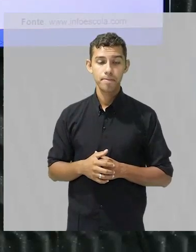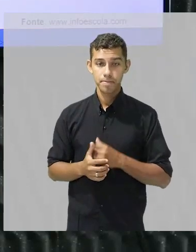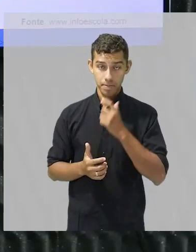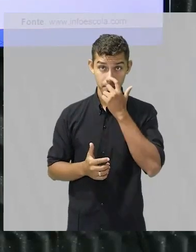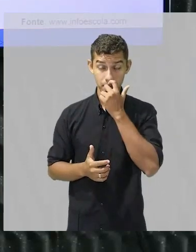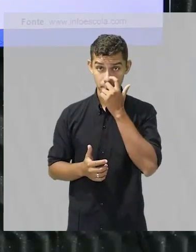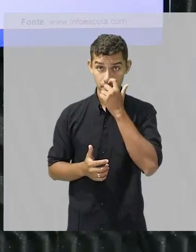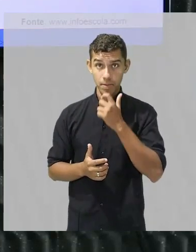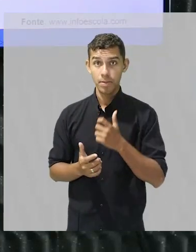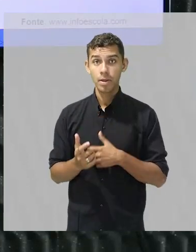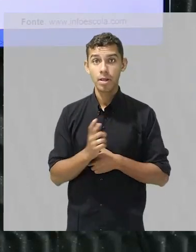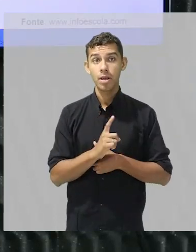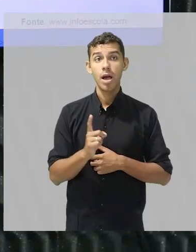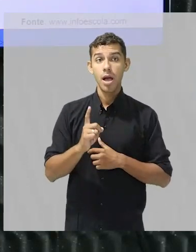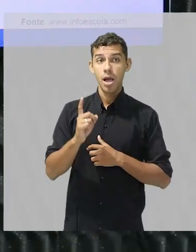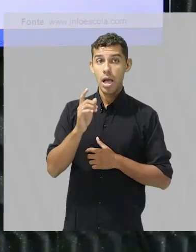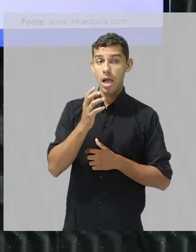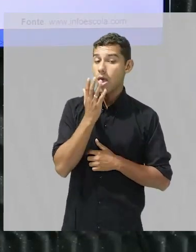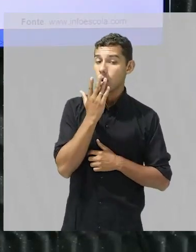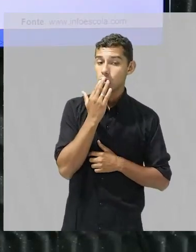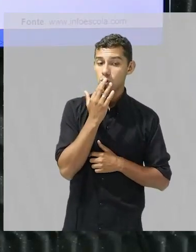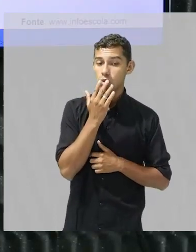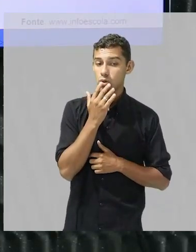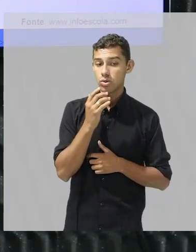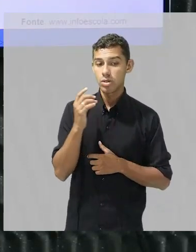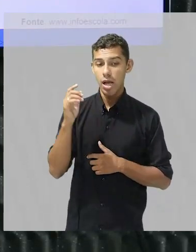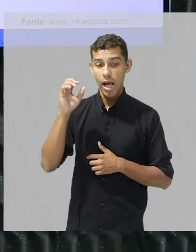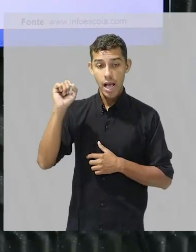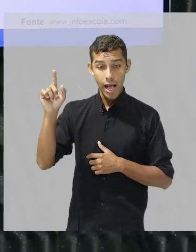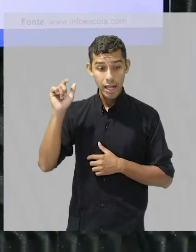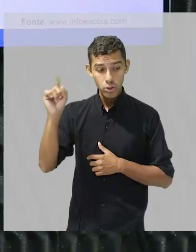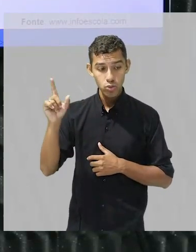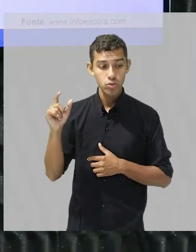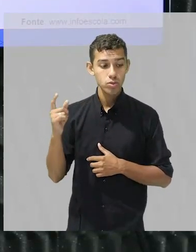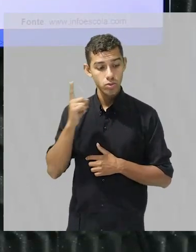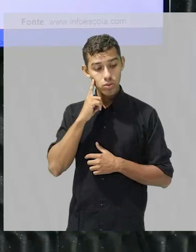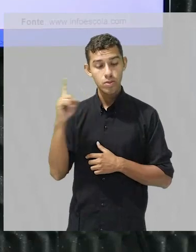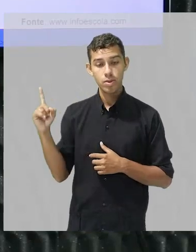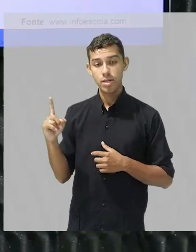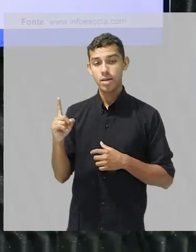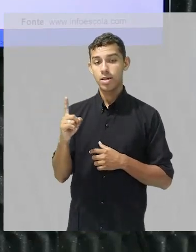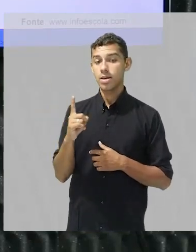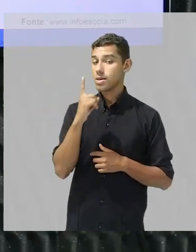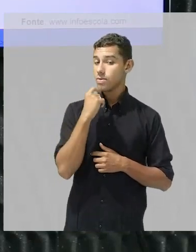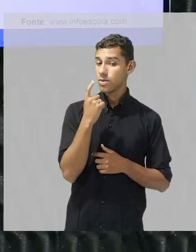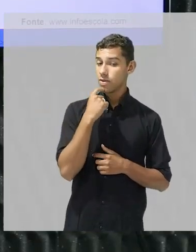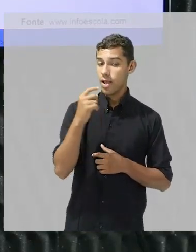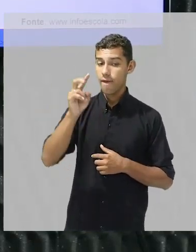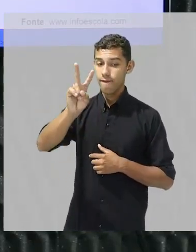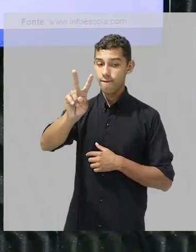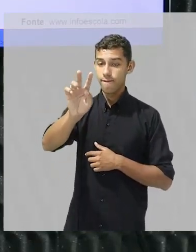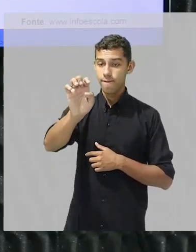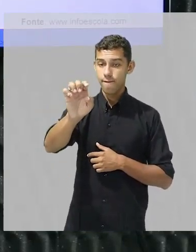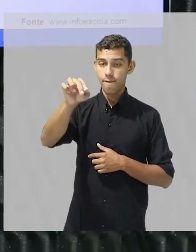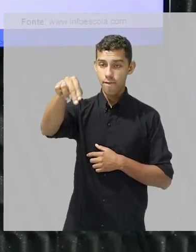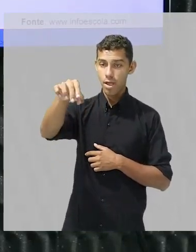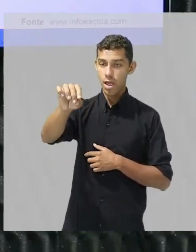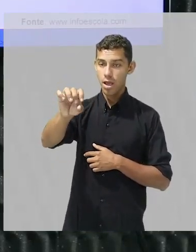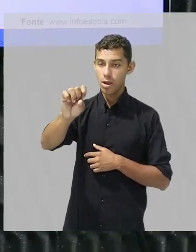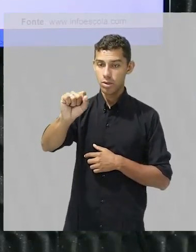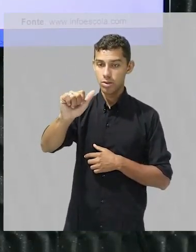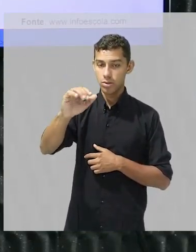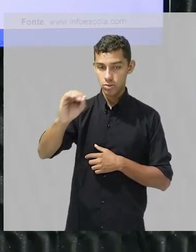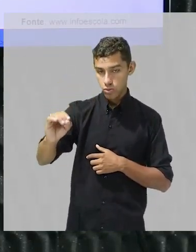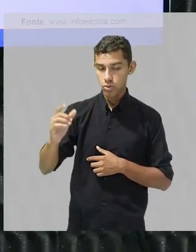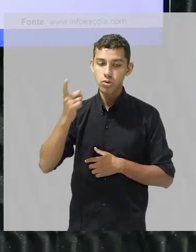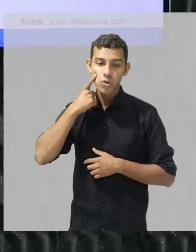está vendo pintado de azul, nós temos ali sangue venoso. Sangue venoso é um sangue rico